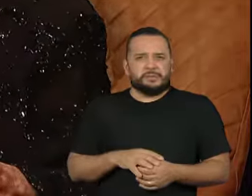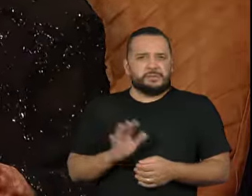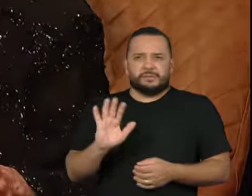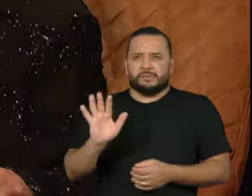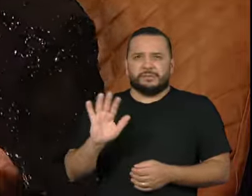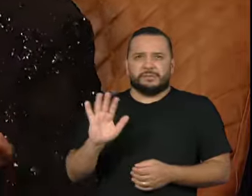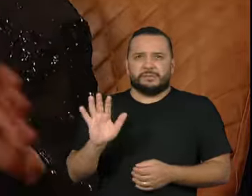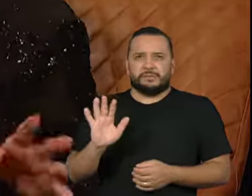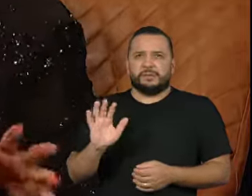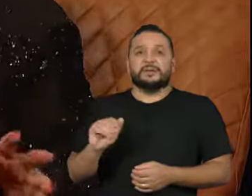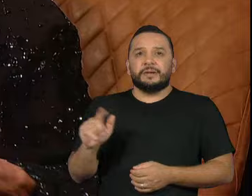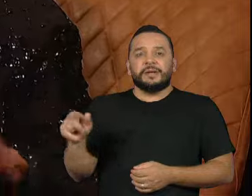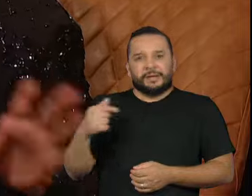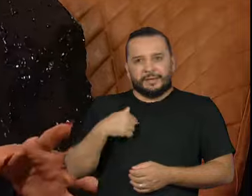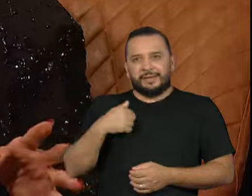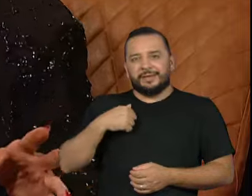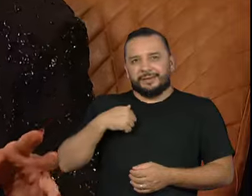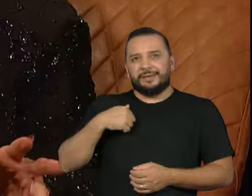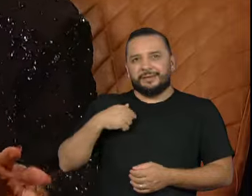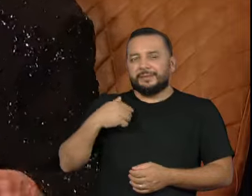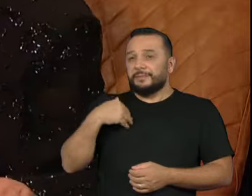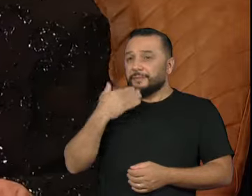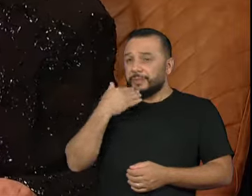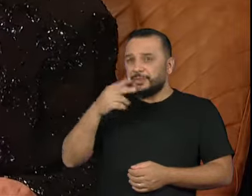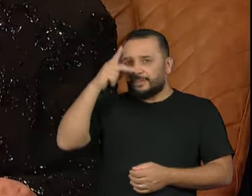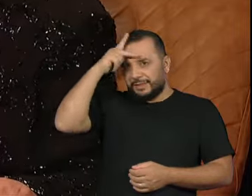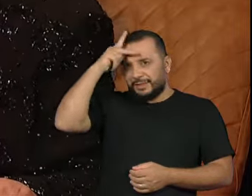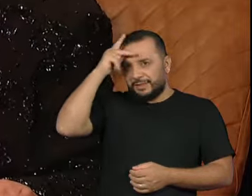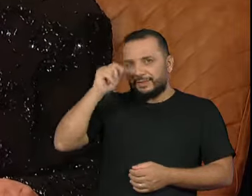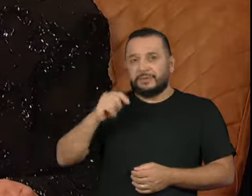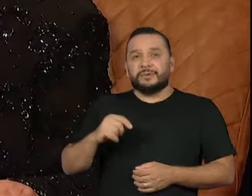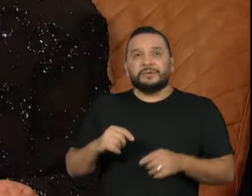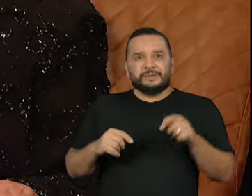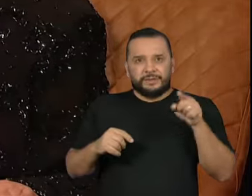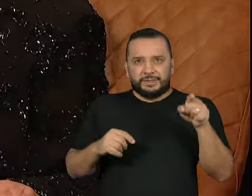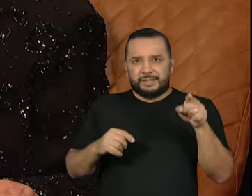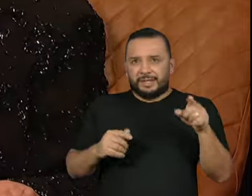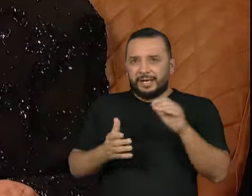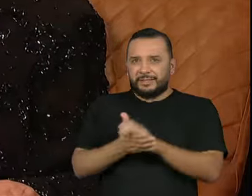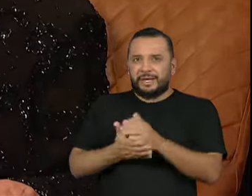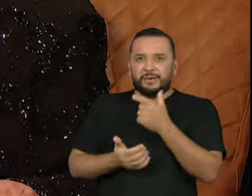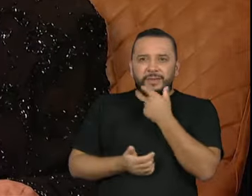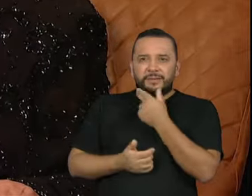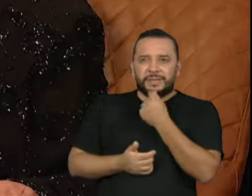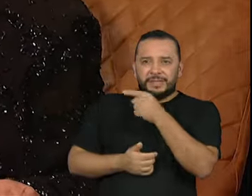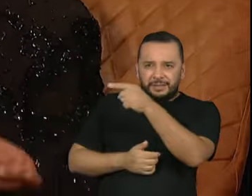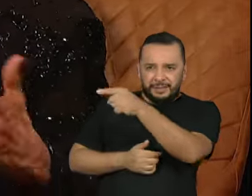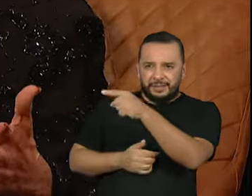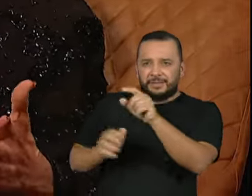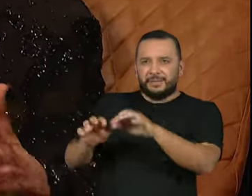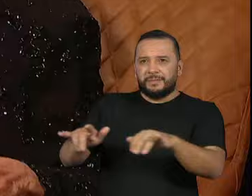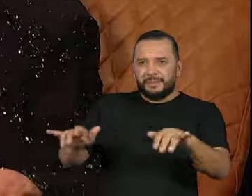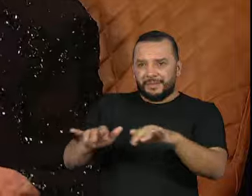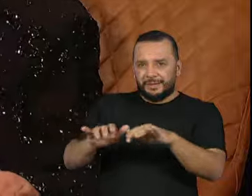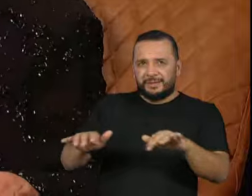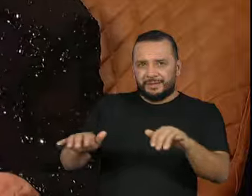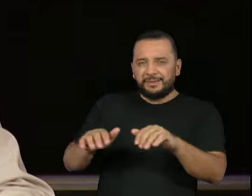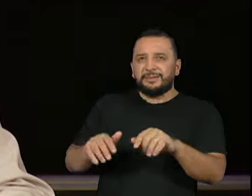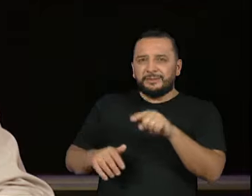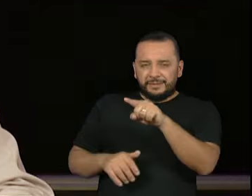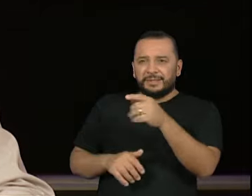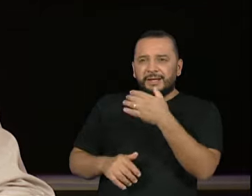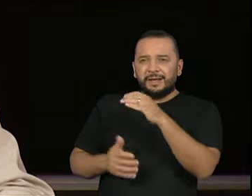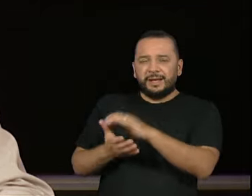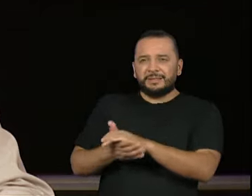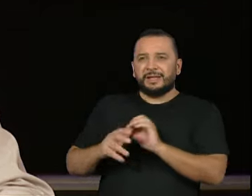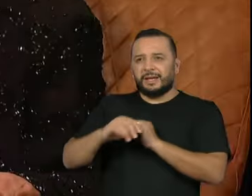foi padrinho, eu jamais pediria. Ele falou, quando você casar com aquele menino ali, do piano, mas era teclado, era o pianista, foi o